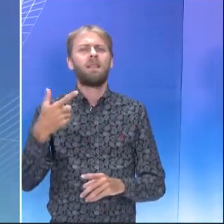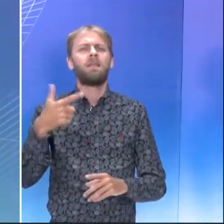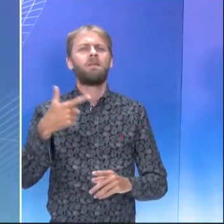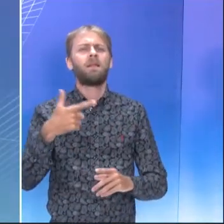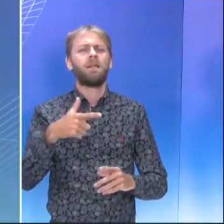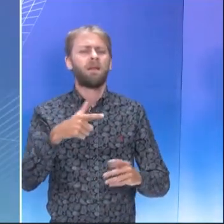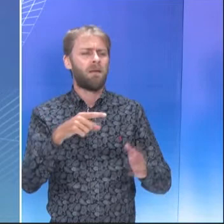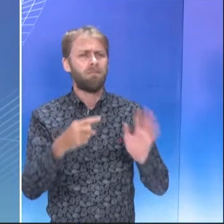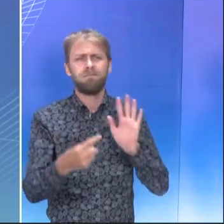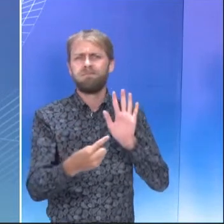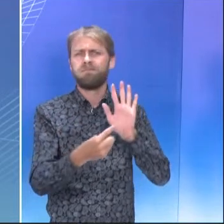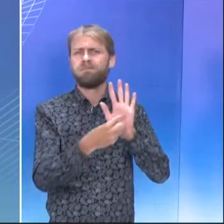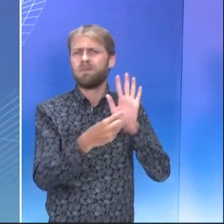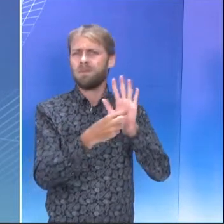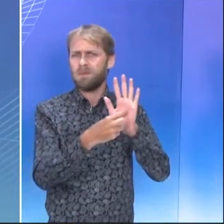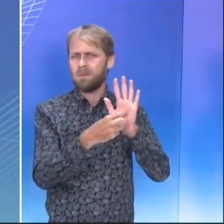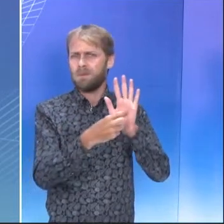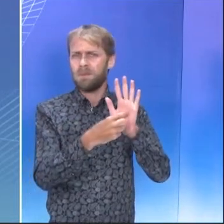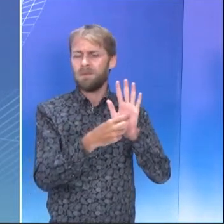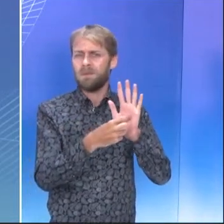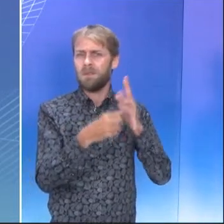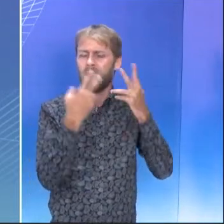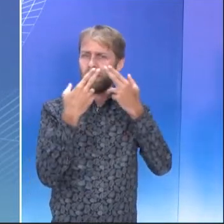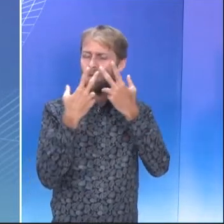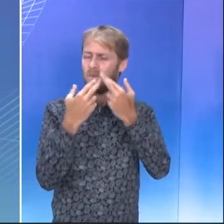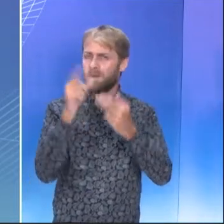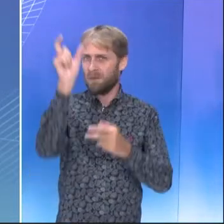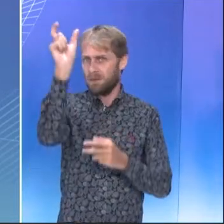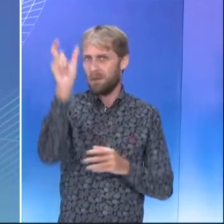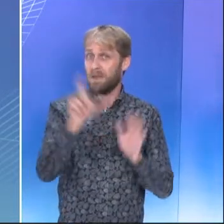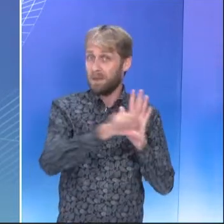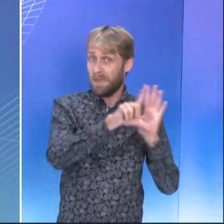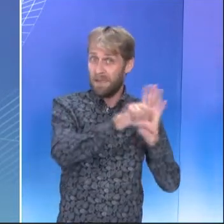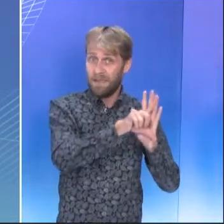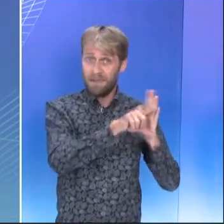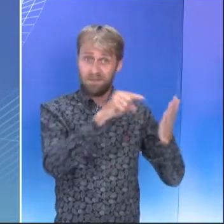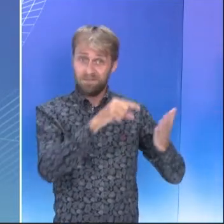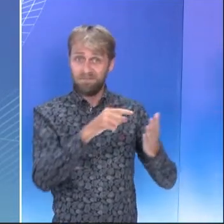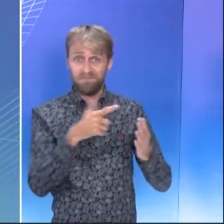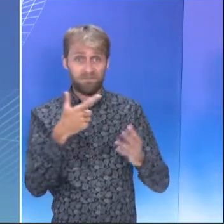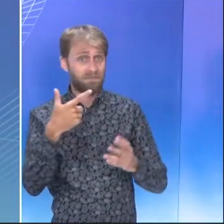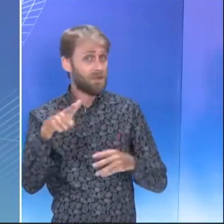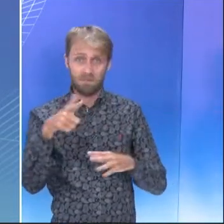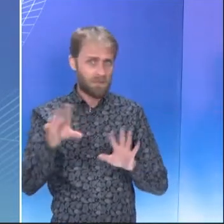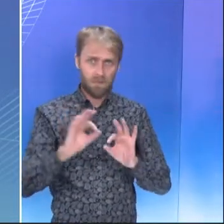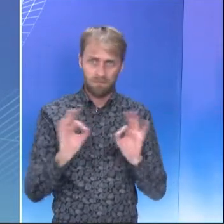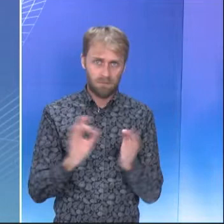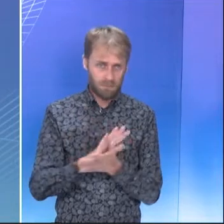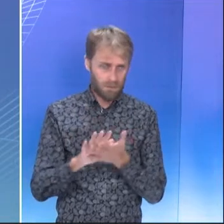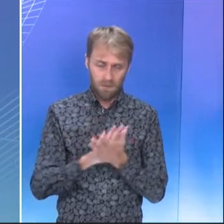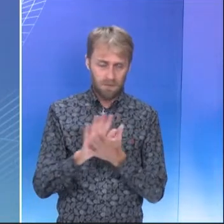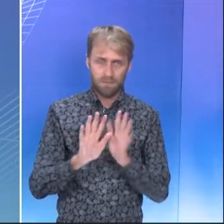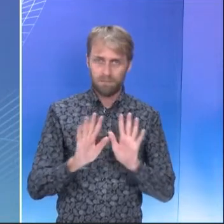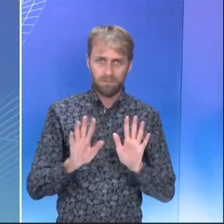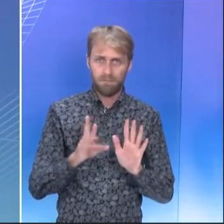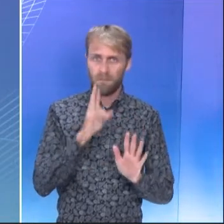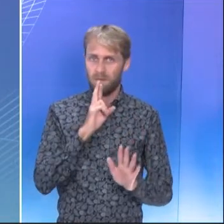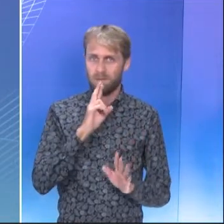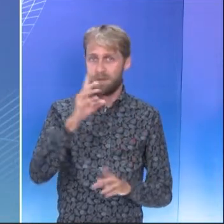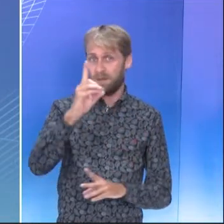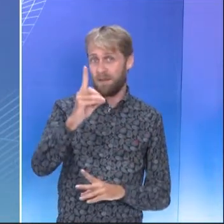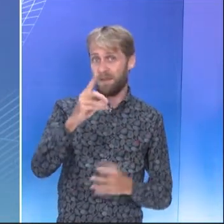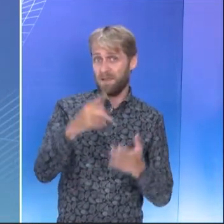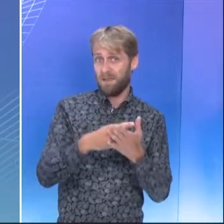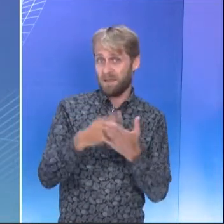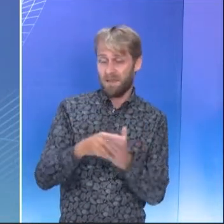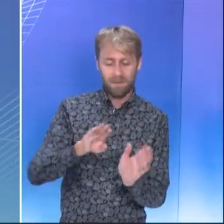não tem esse mesmo caráter legislativo, digamos assim, dentro das comunidades indígenas e